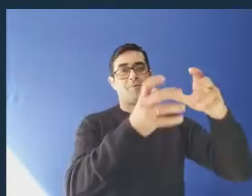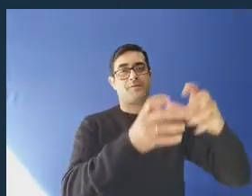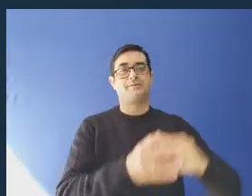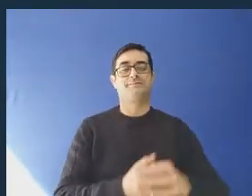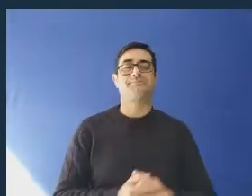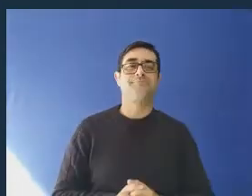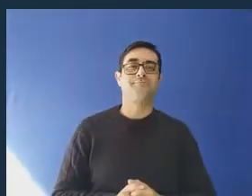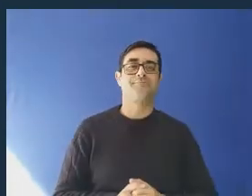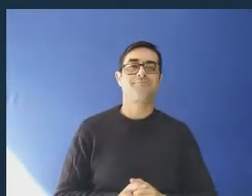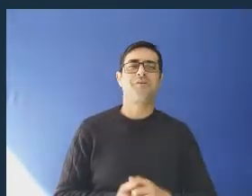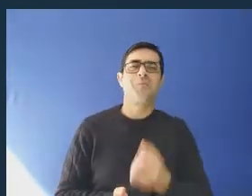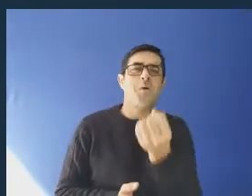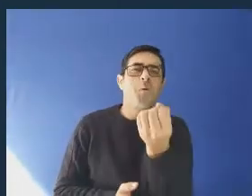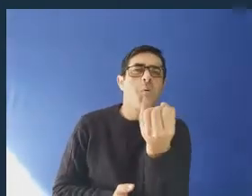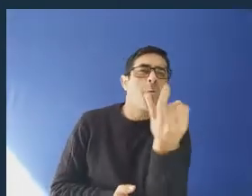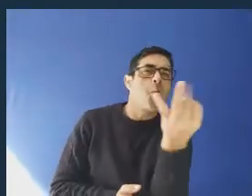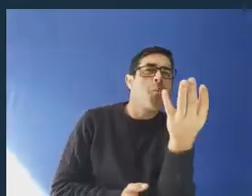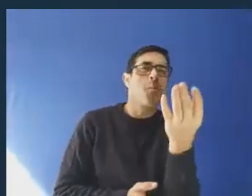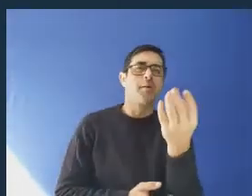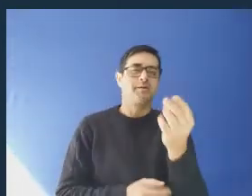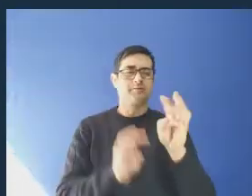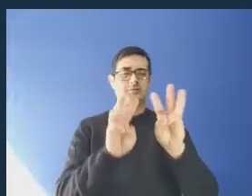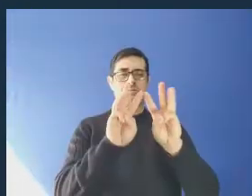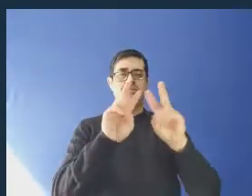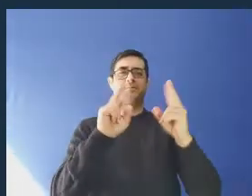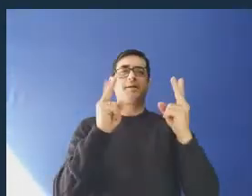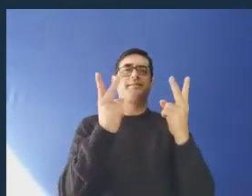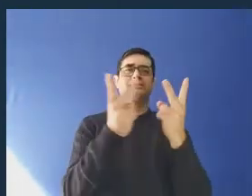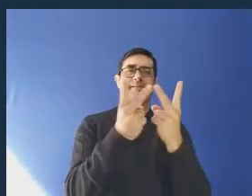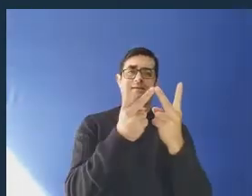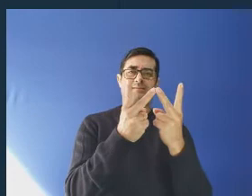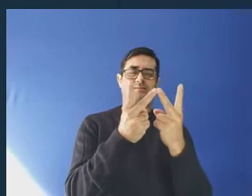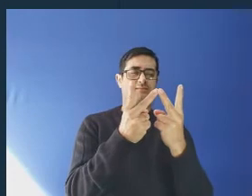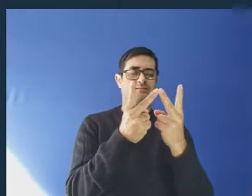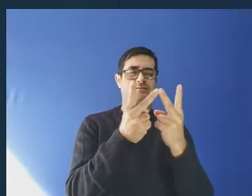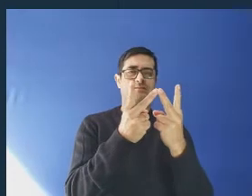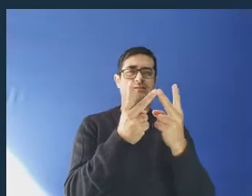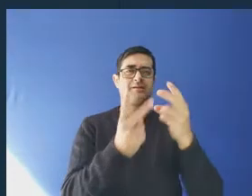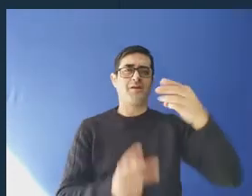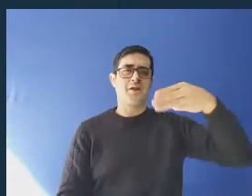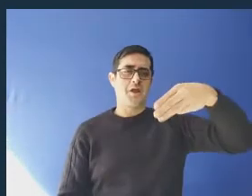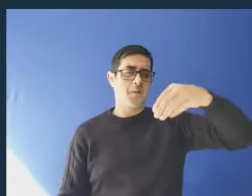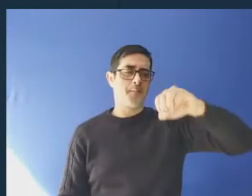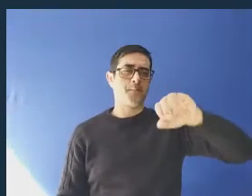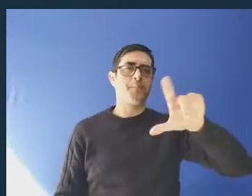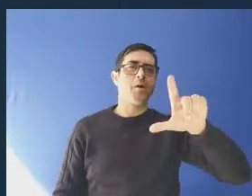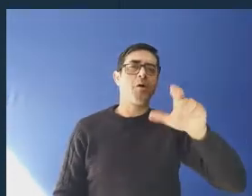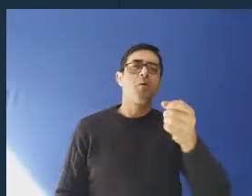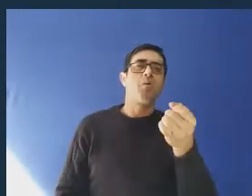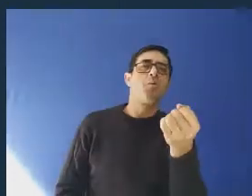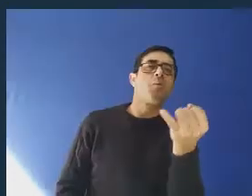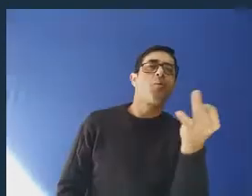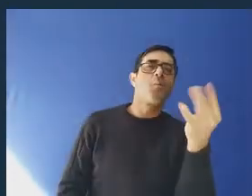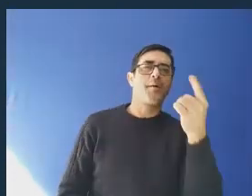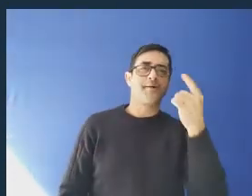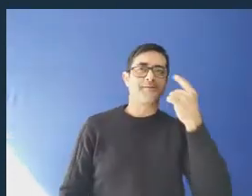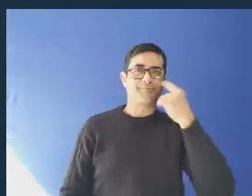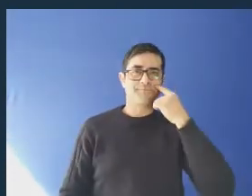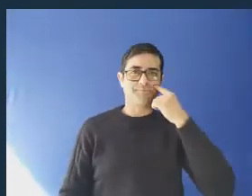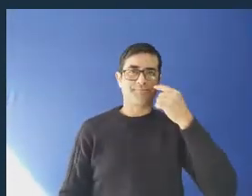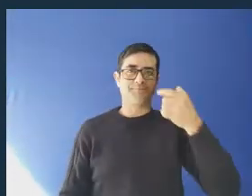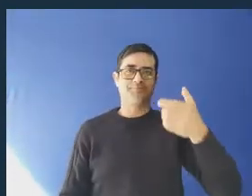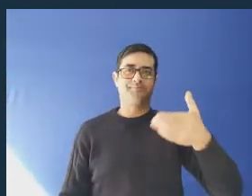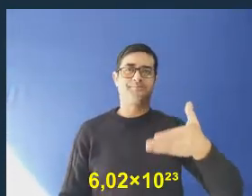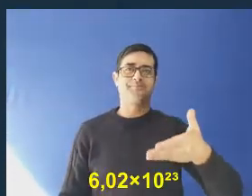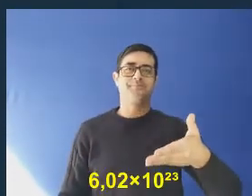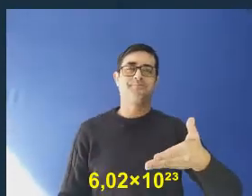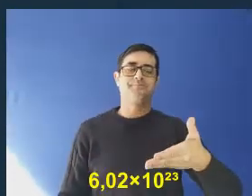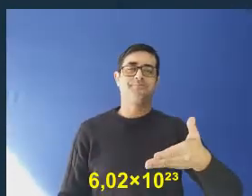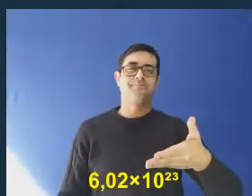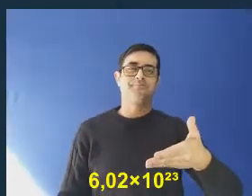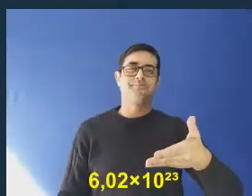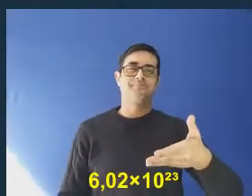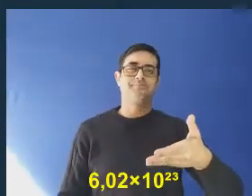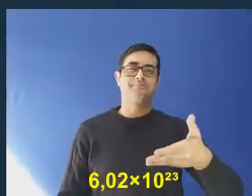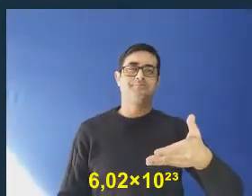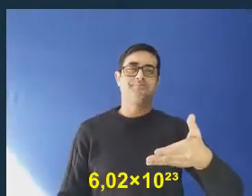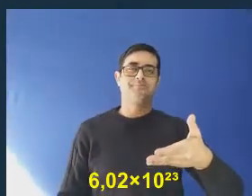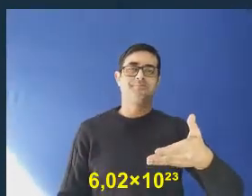bolas. Qual é a quantidade de matéria em um mol de um determinado elemento?